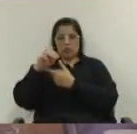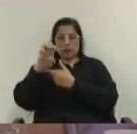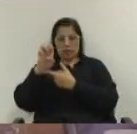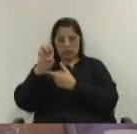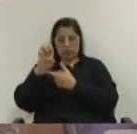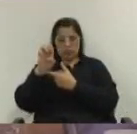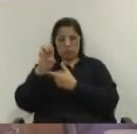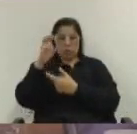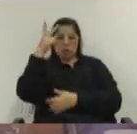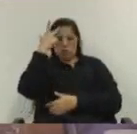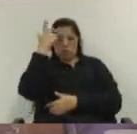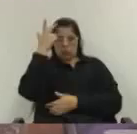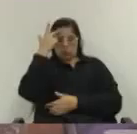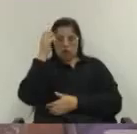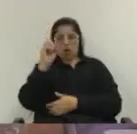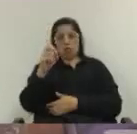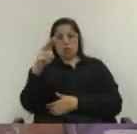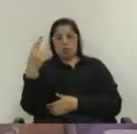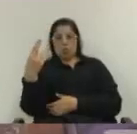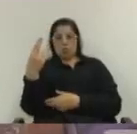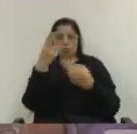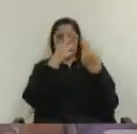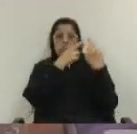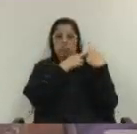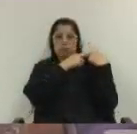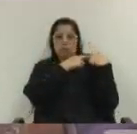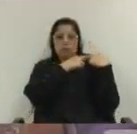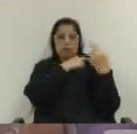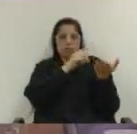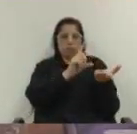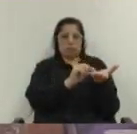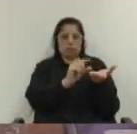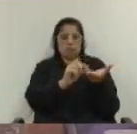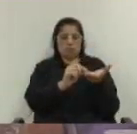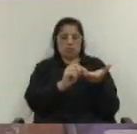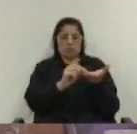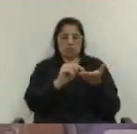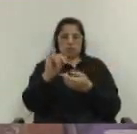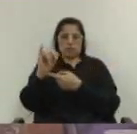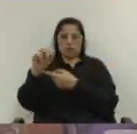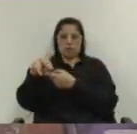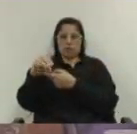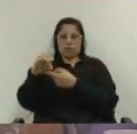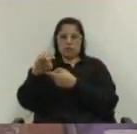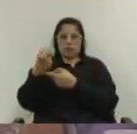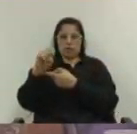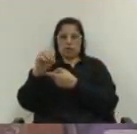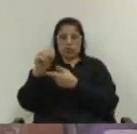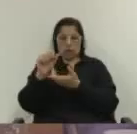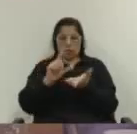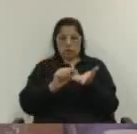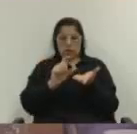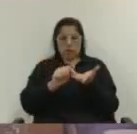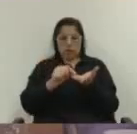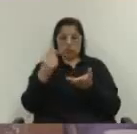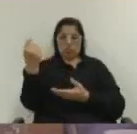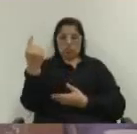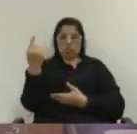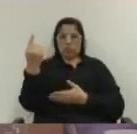crime comum, nos termos dos incisos 1º, 3º e 4º do artigo 1º